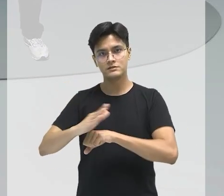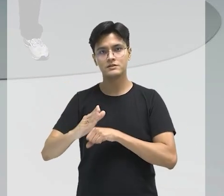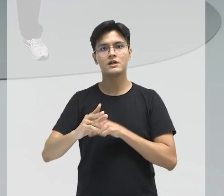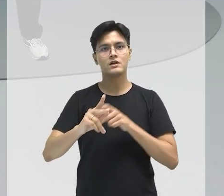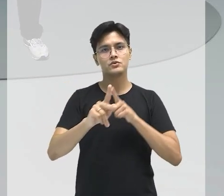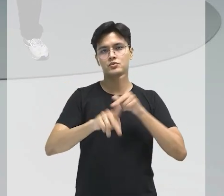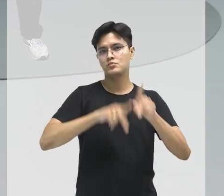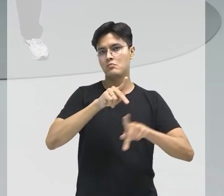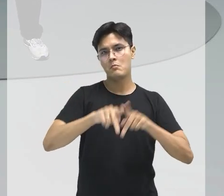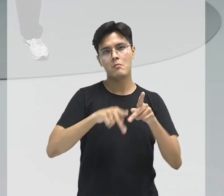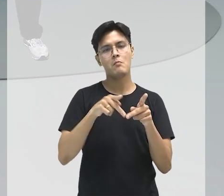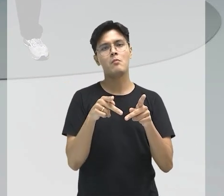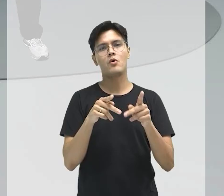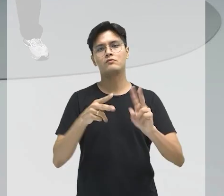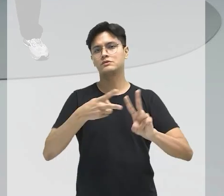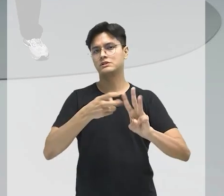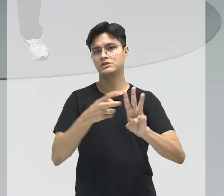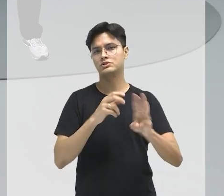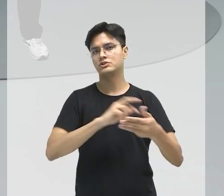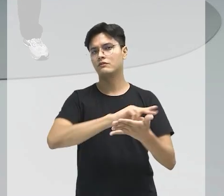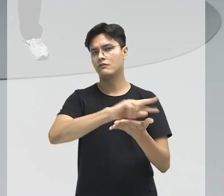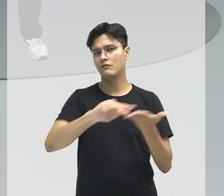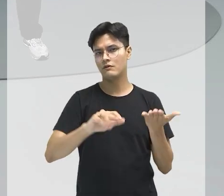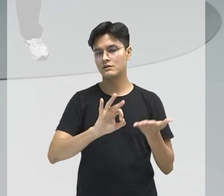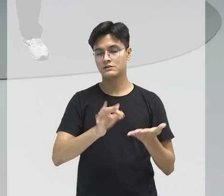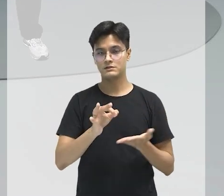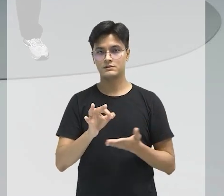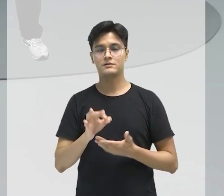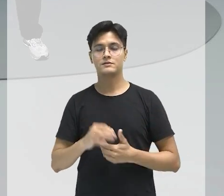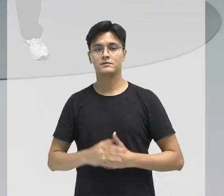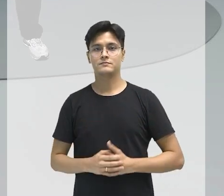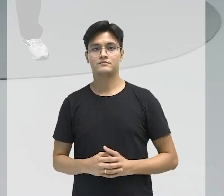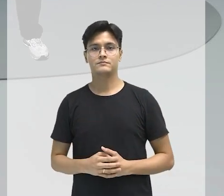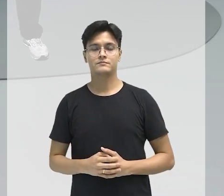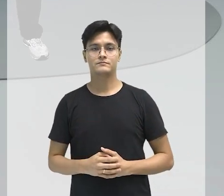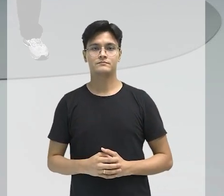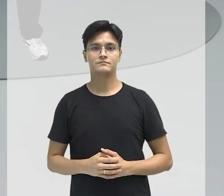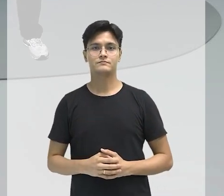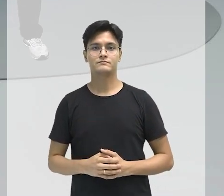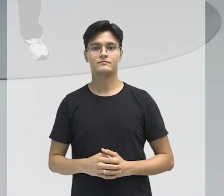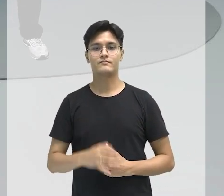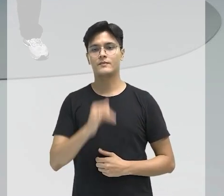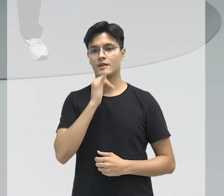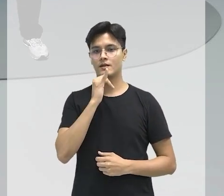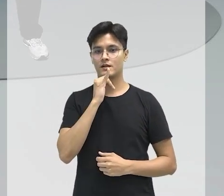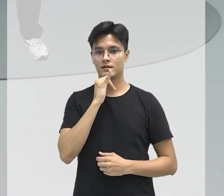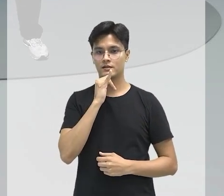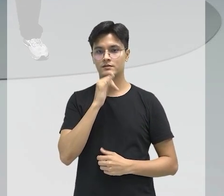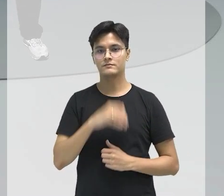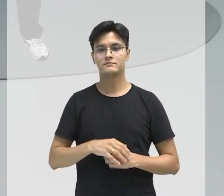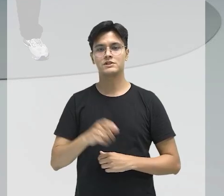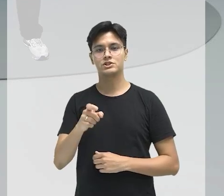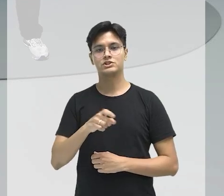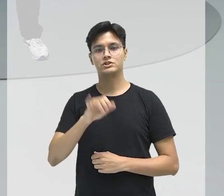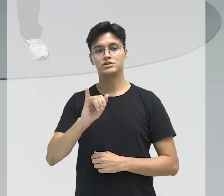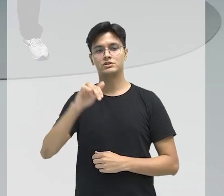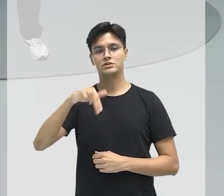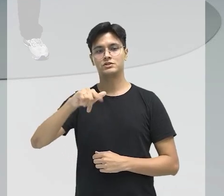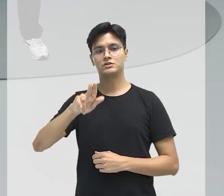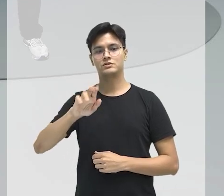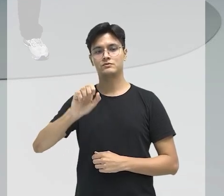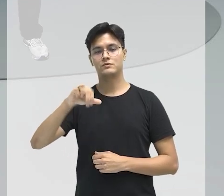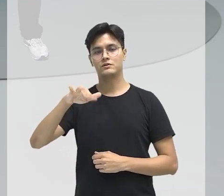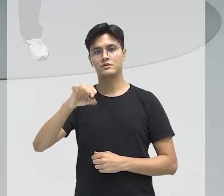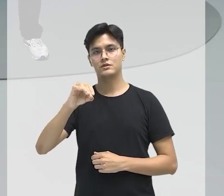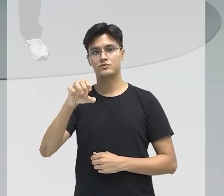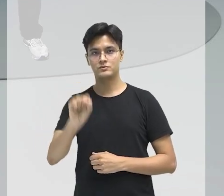povos indígenas, como nós estamos vendo aí, ó, né, só para relembrar, e eles são os xinguanos,